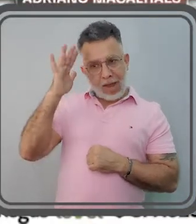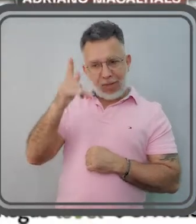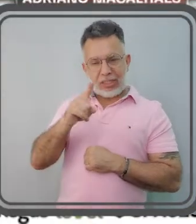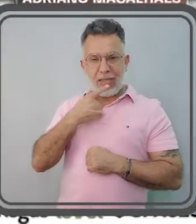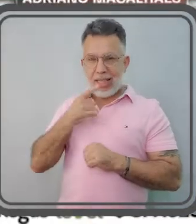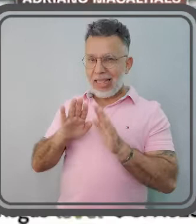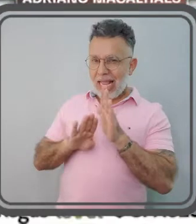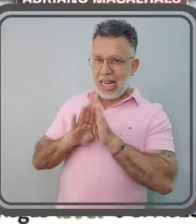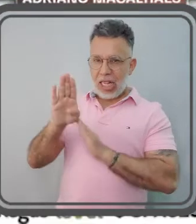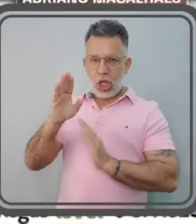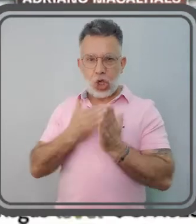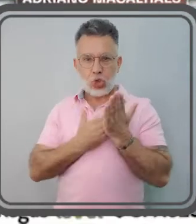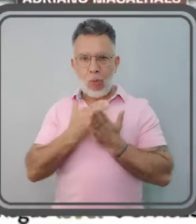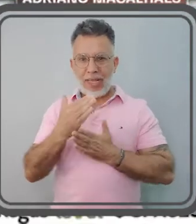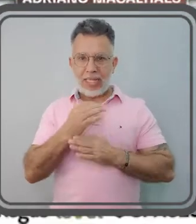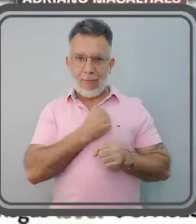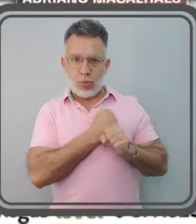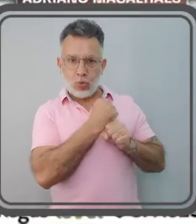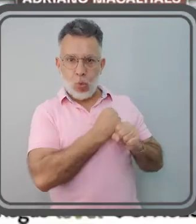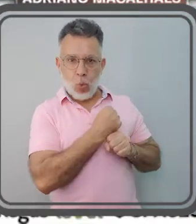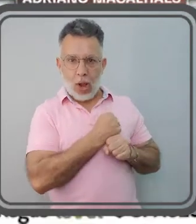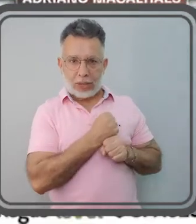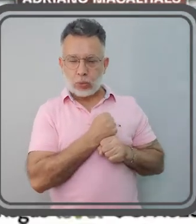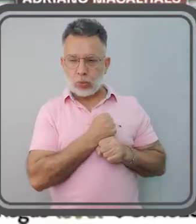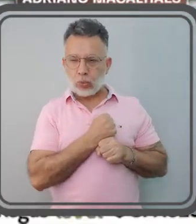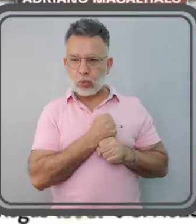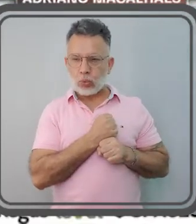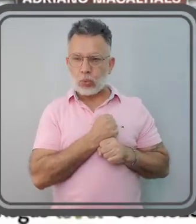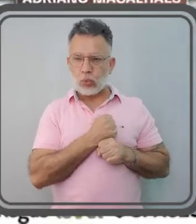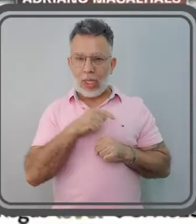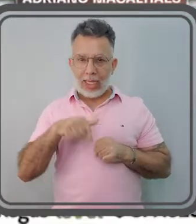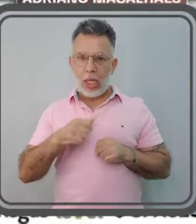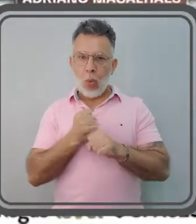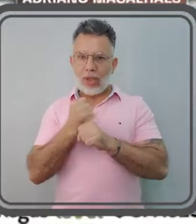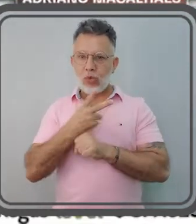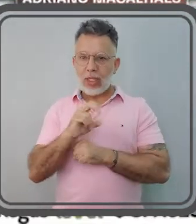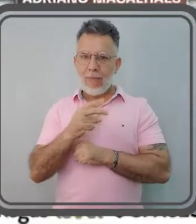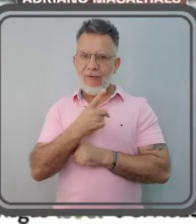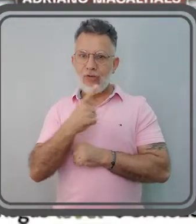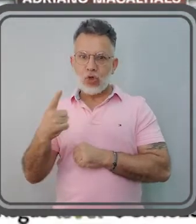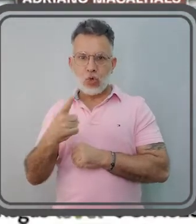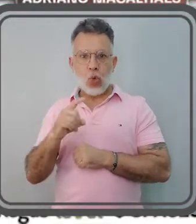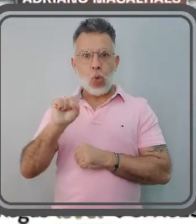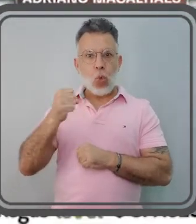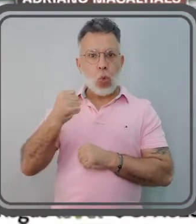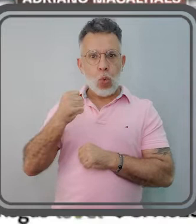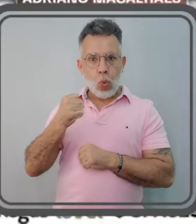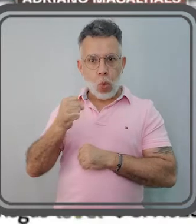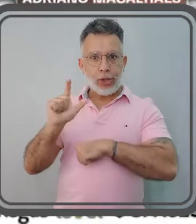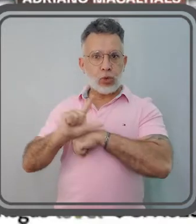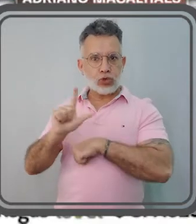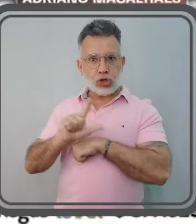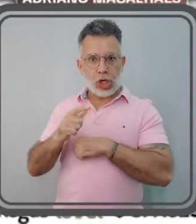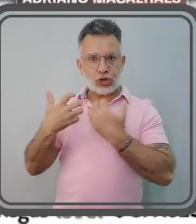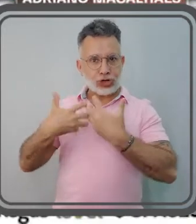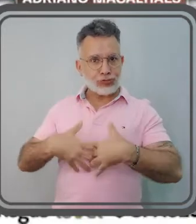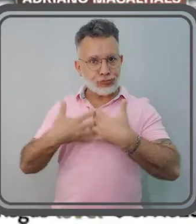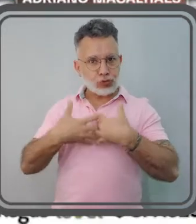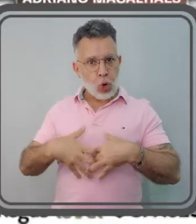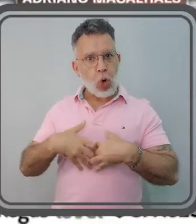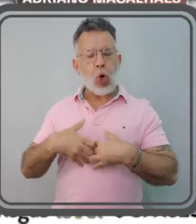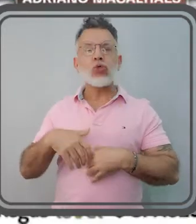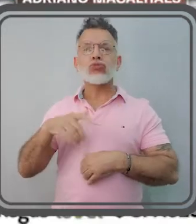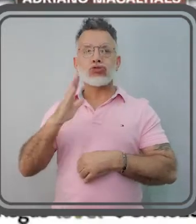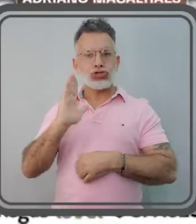de 2021... com 8 operações funcionando, ou seja, 8 lojas inauguradas. Né? Nós tínhamos 8 operações funcionando e